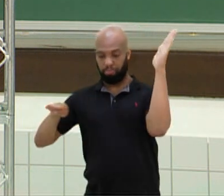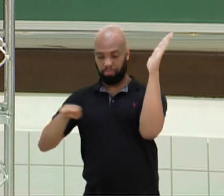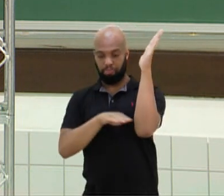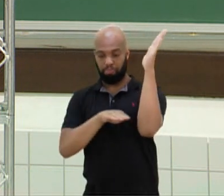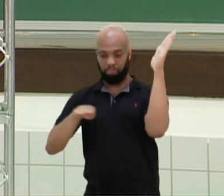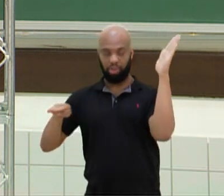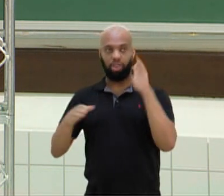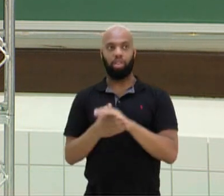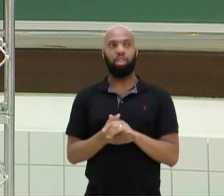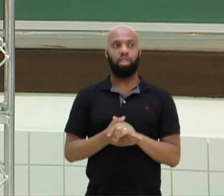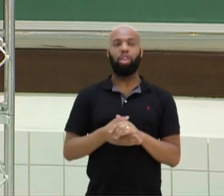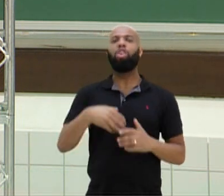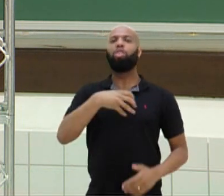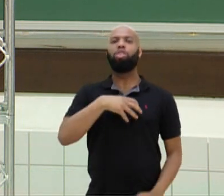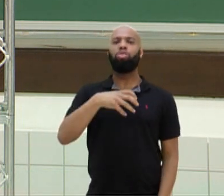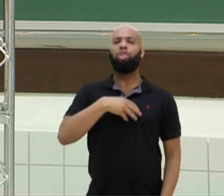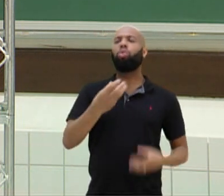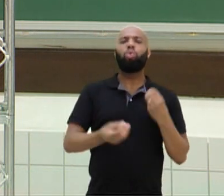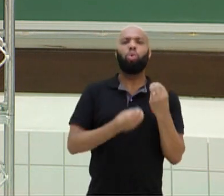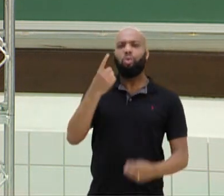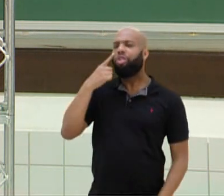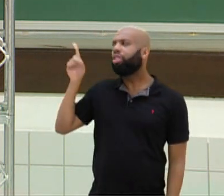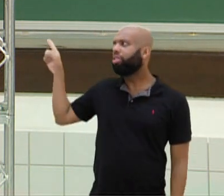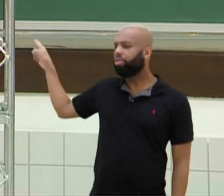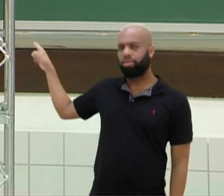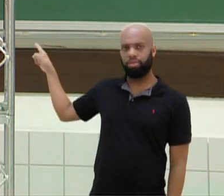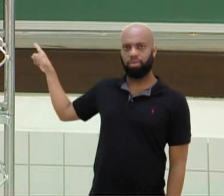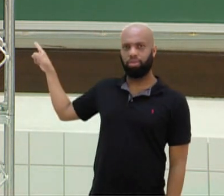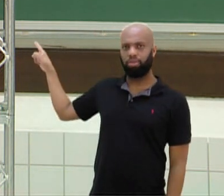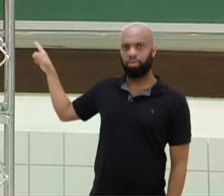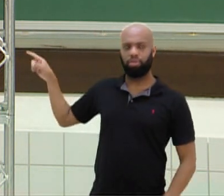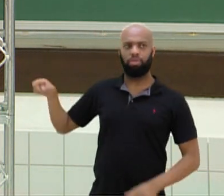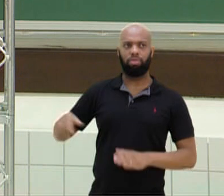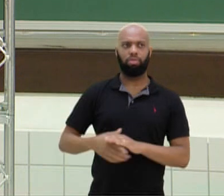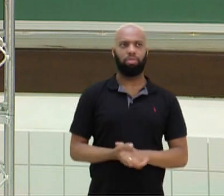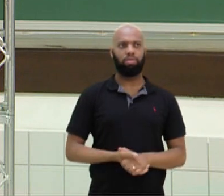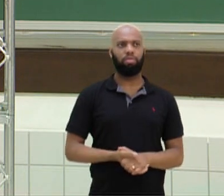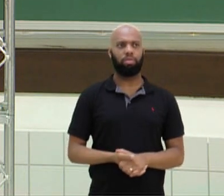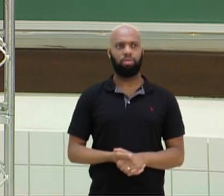O ponto de máximo, inclusive o nosso ponto de